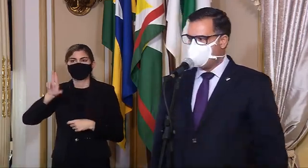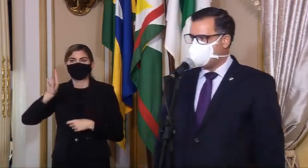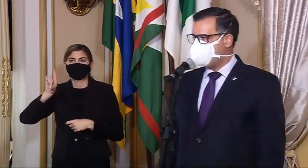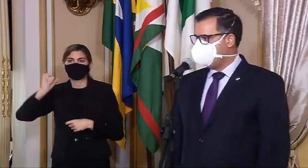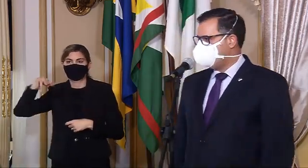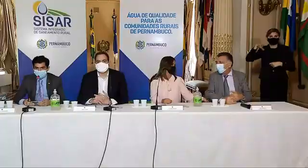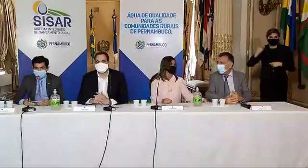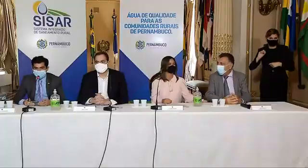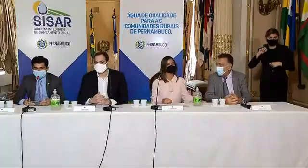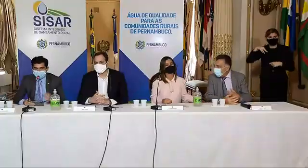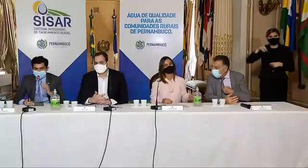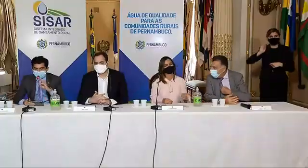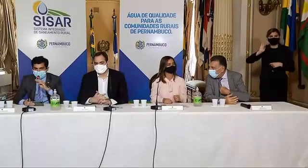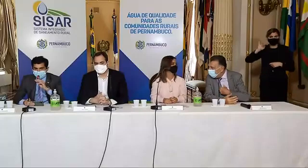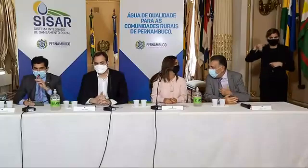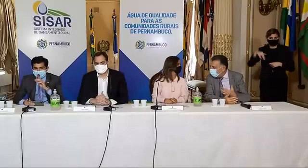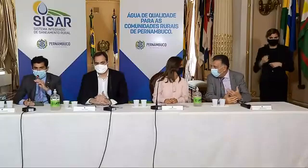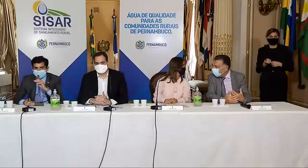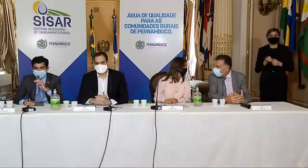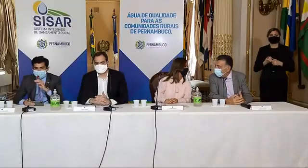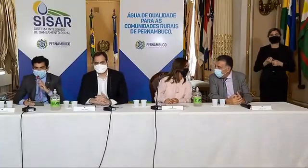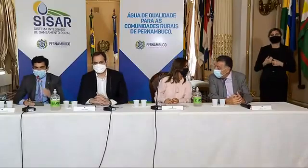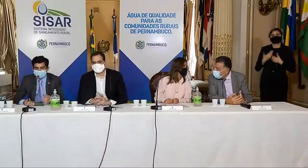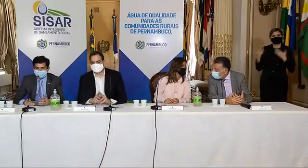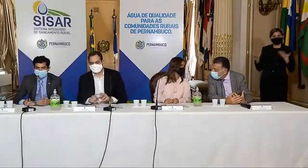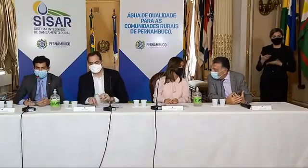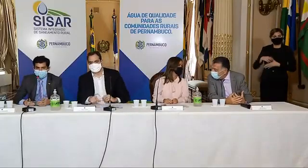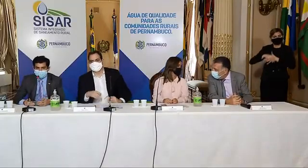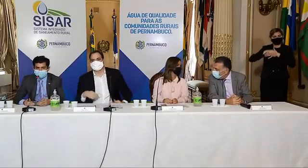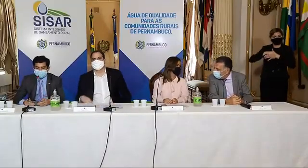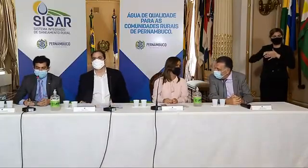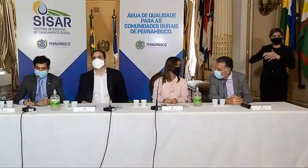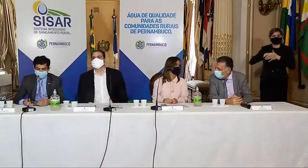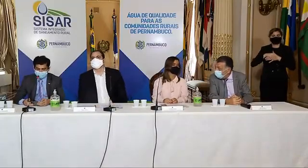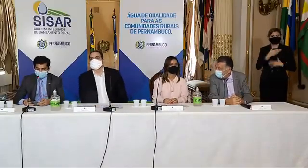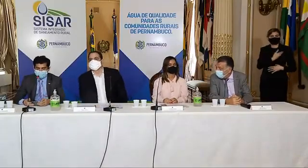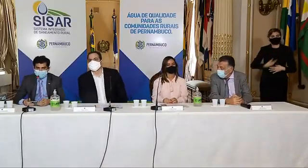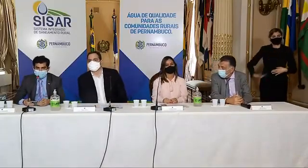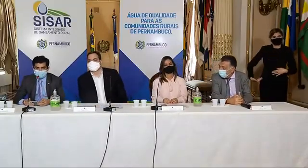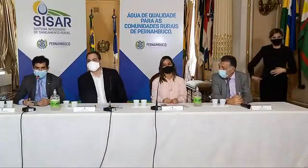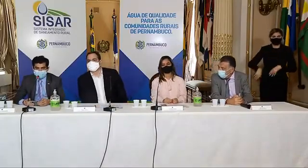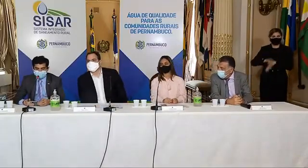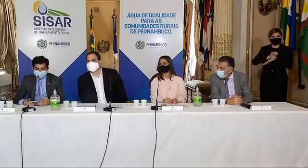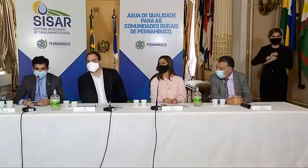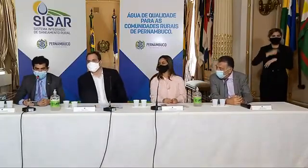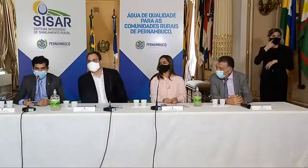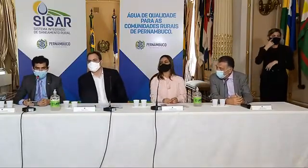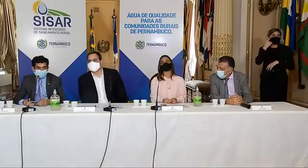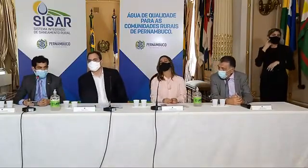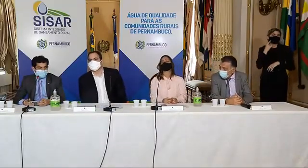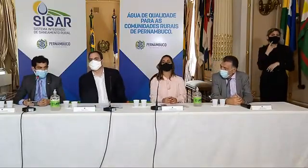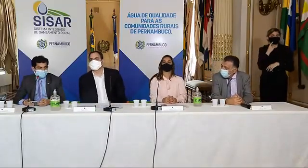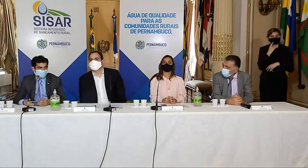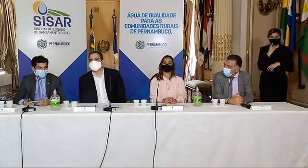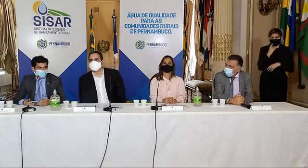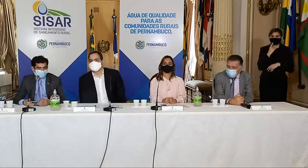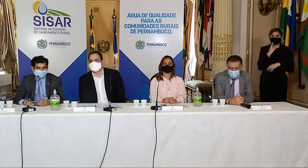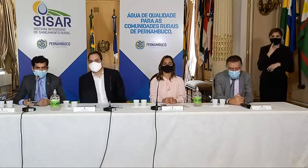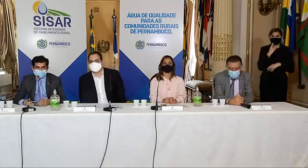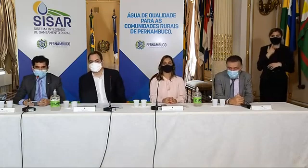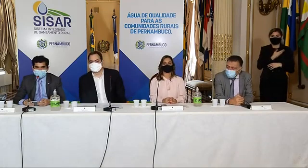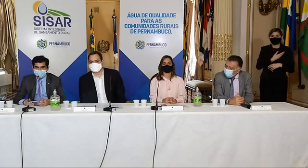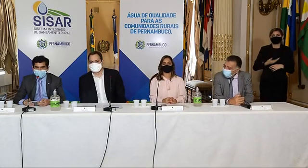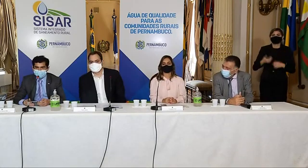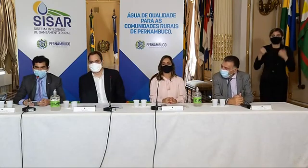Filho eu quero cumprimentar o governador do Estado Governador Paulo Câmara